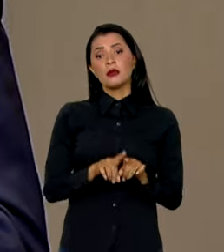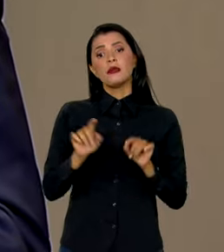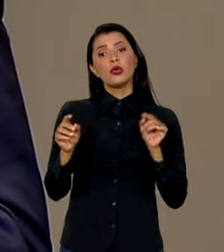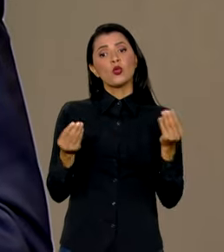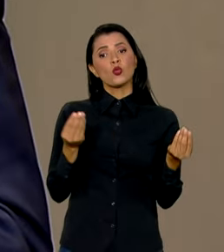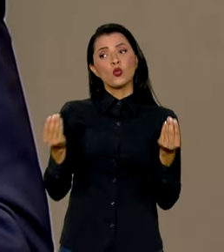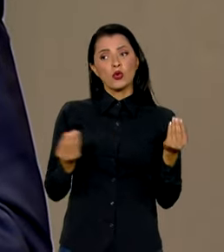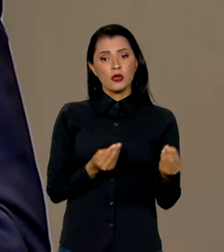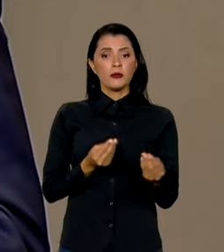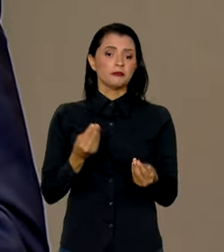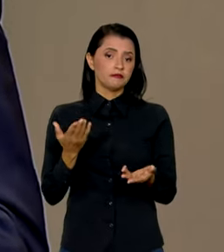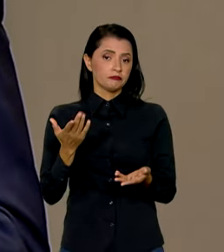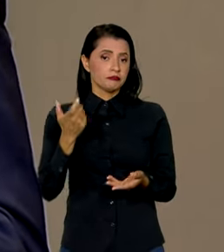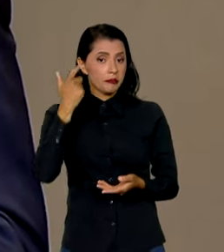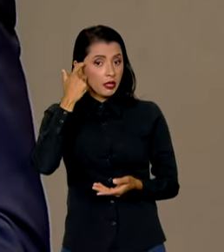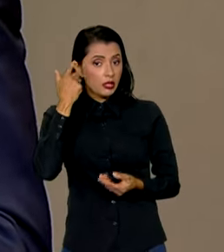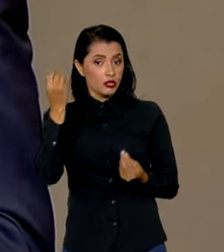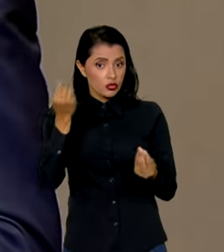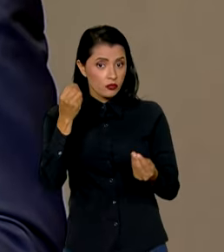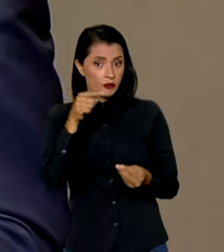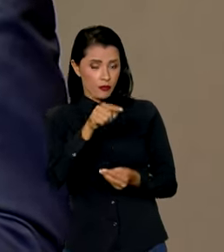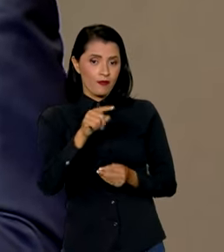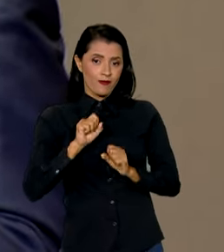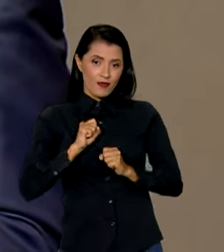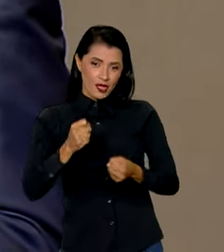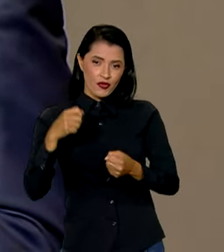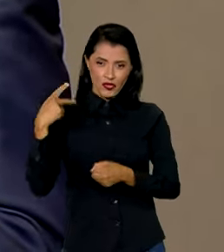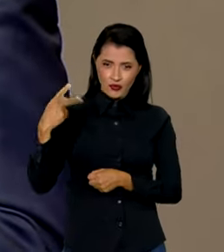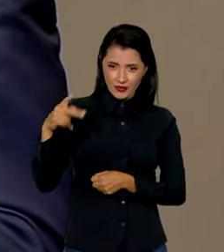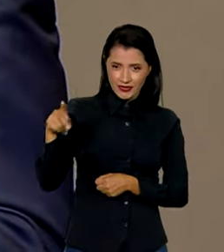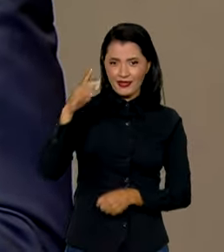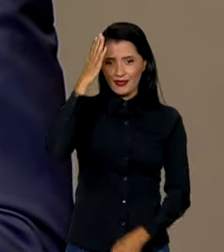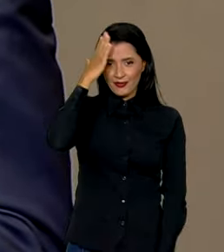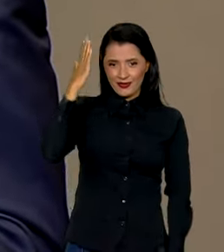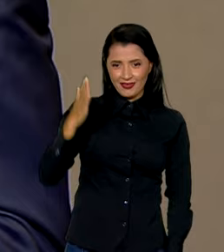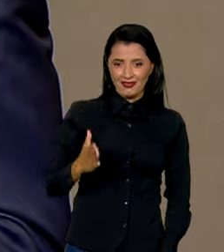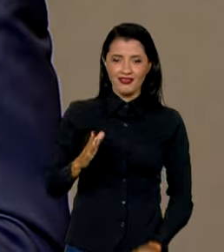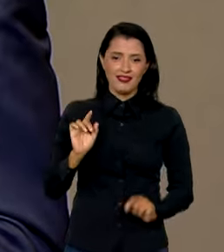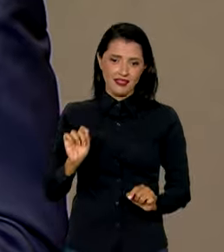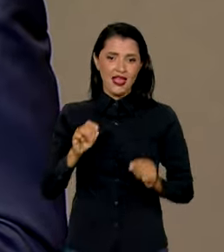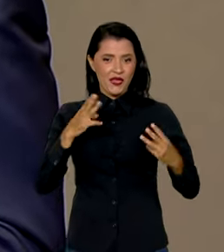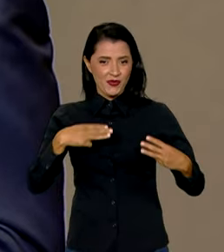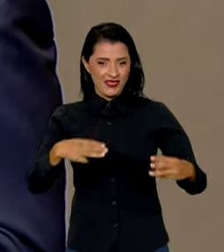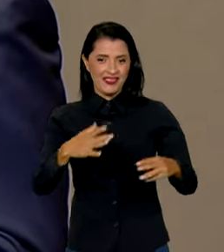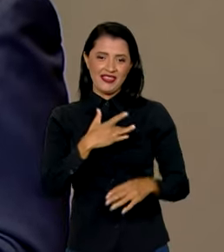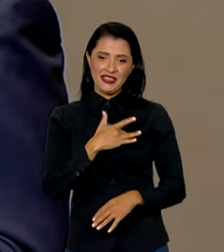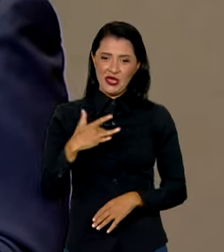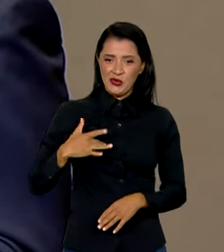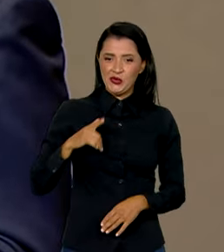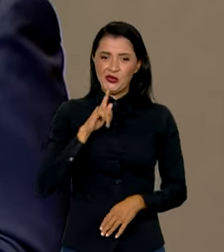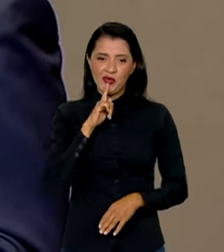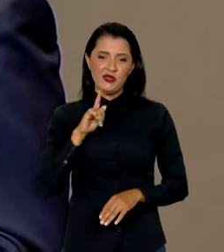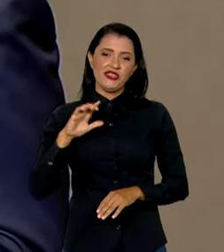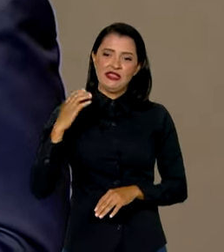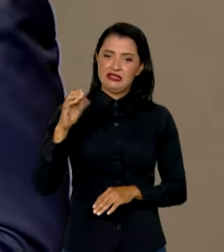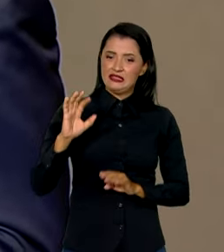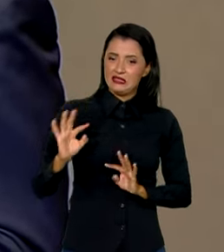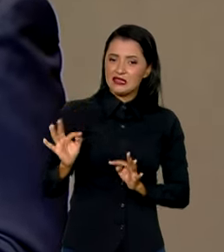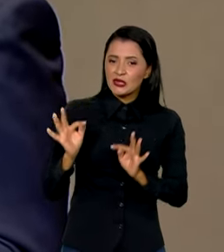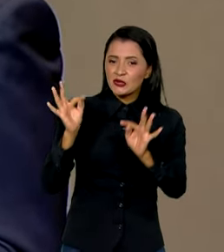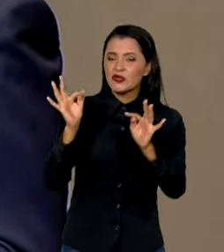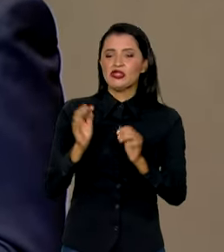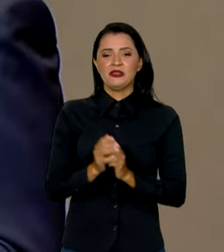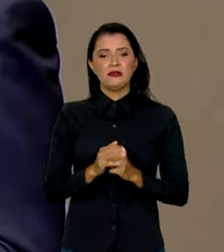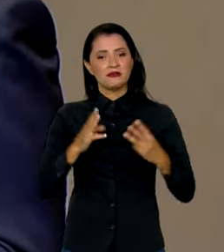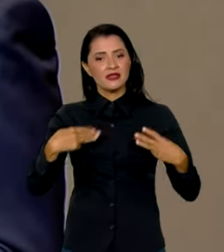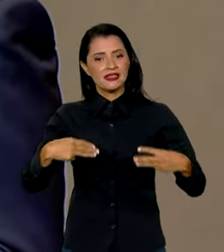que essa iniciativa de vocês, Ministério da Saúde, Ciência e Tecnologia,